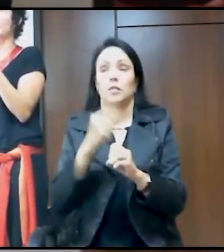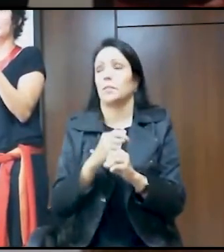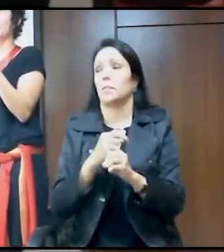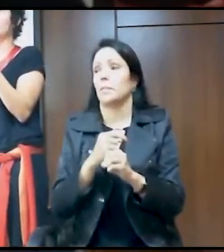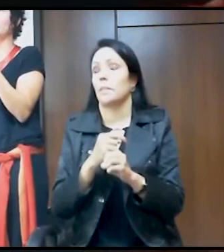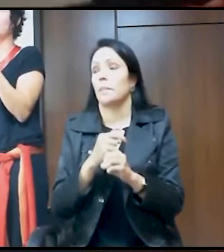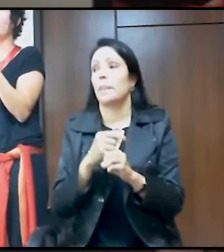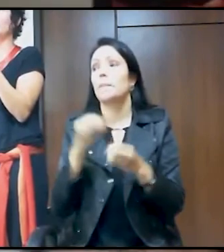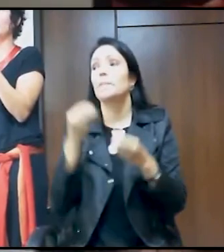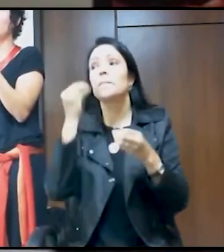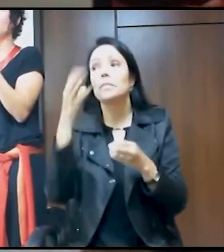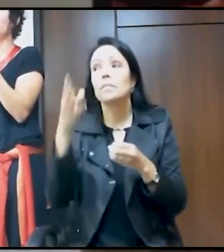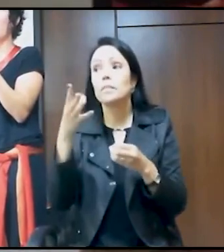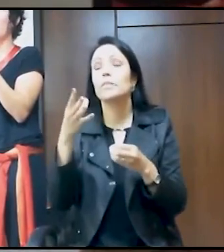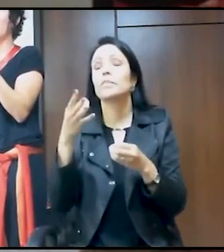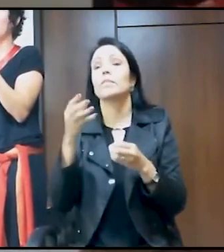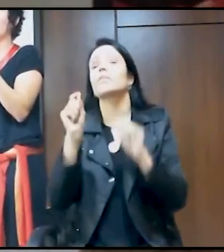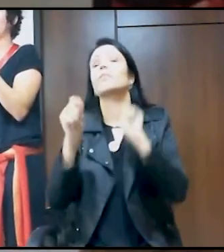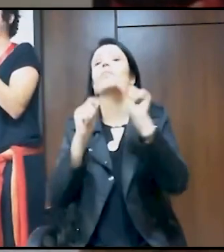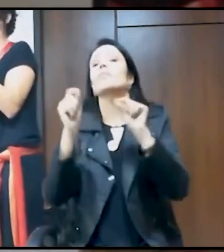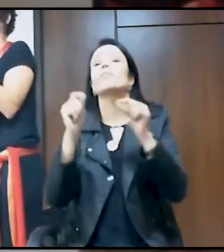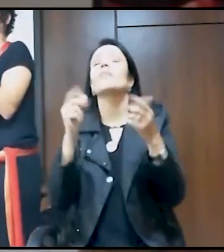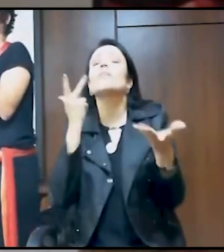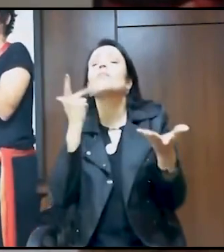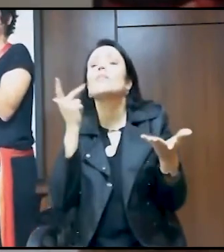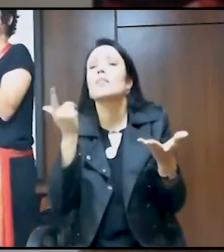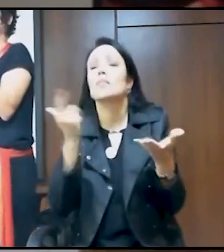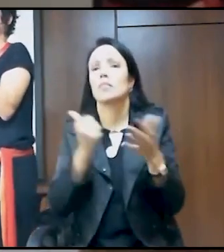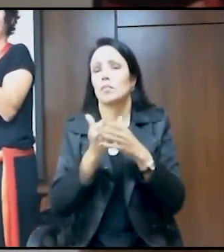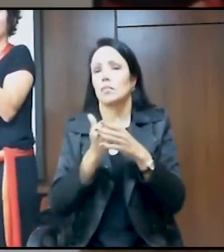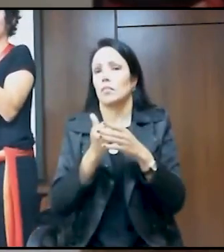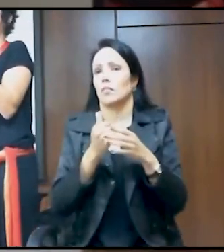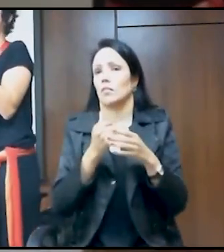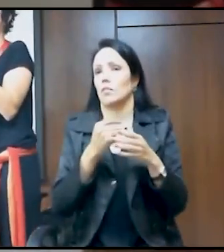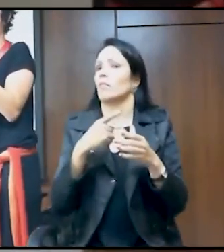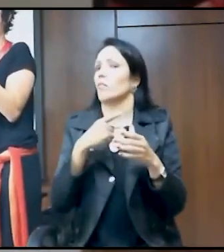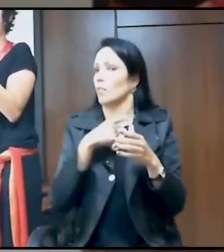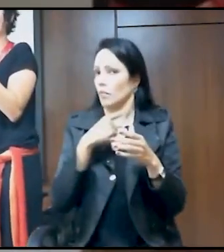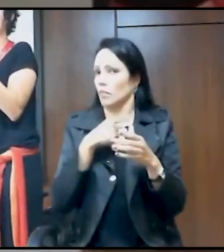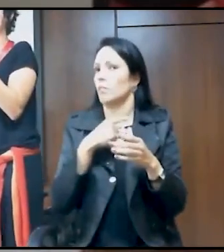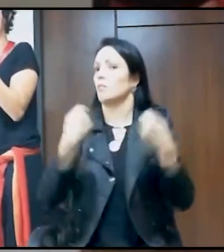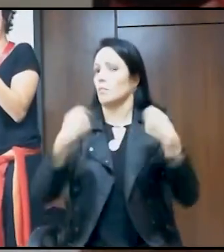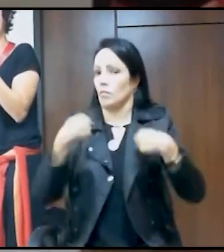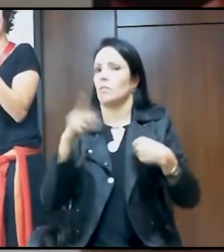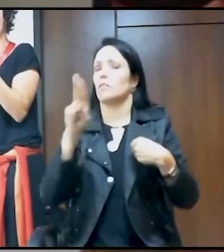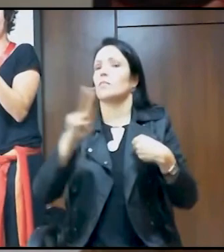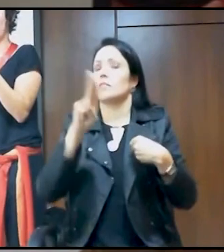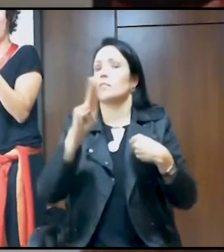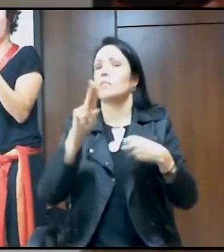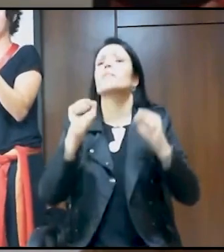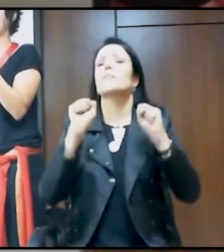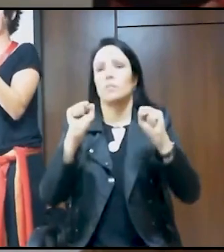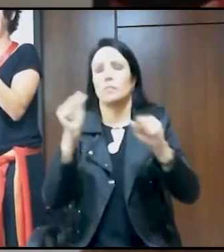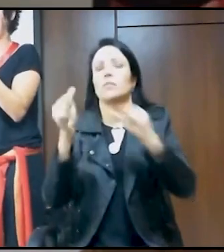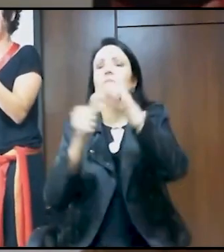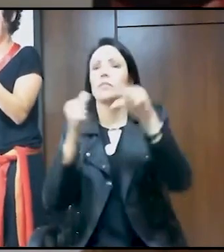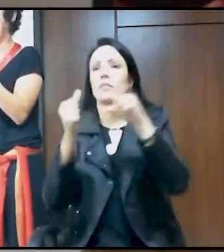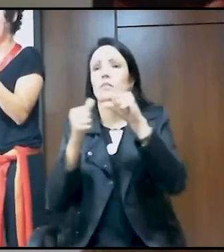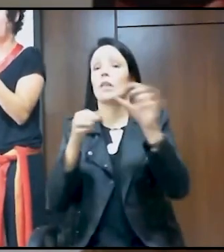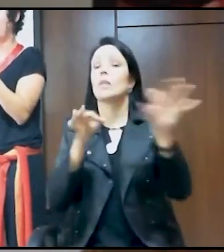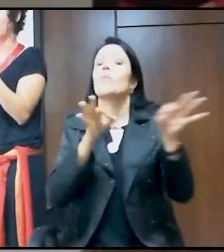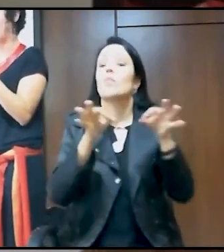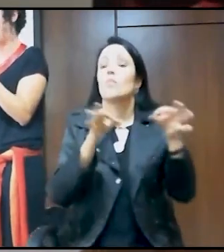Para mostrar para vocês que o auxílio aluguel não é natural. Ele existe e a gente tem que lidar com ele. Ele pode ser modificado, tem proposta